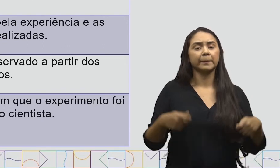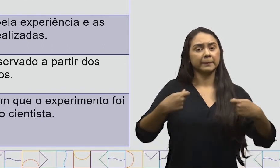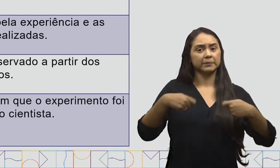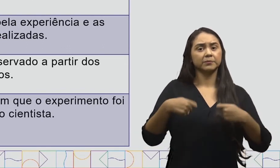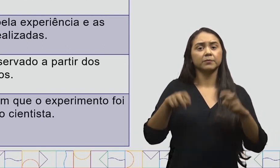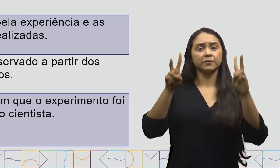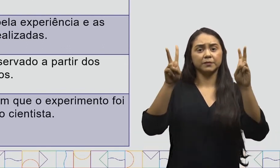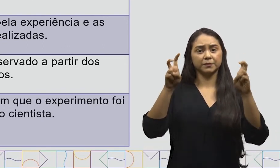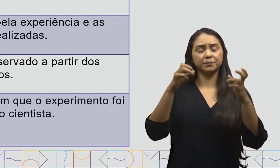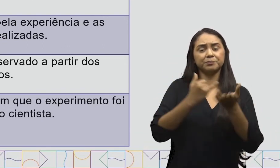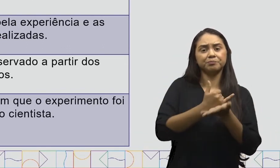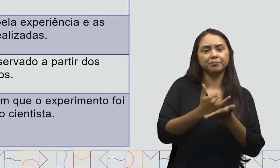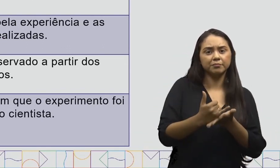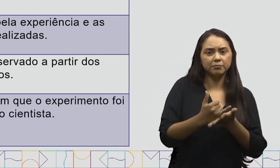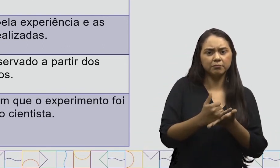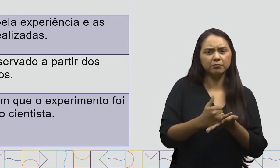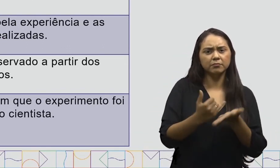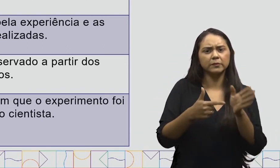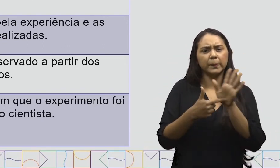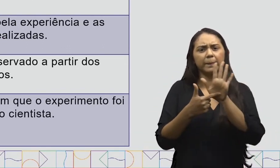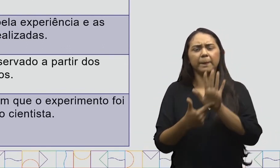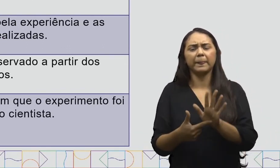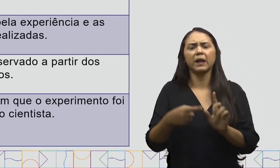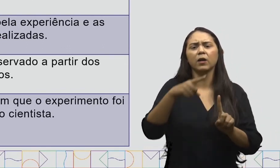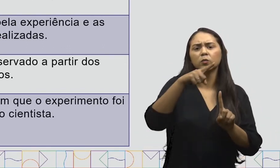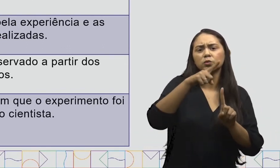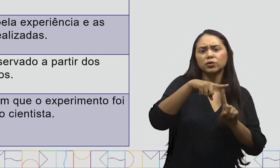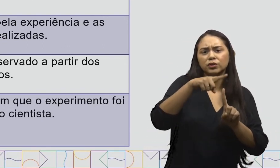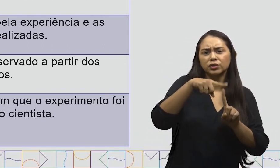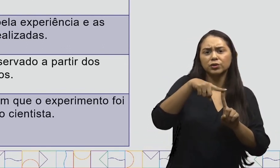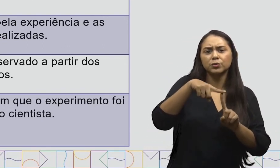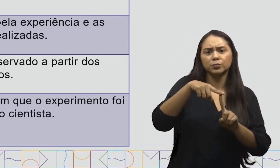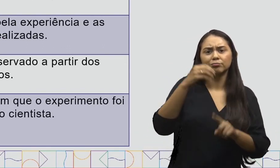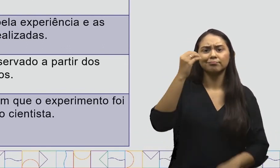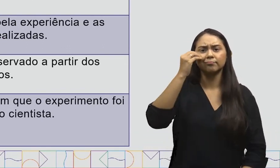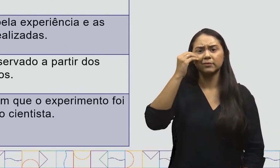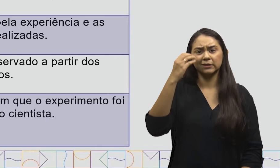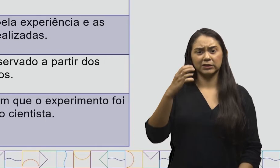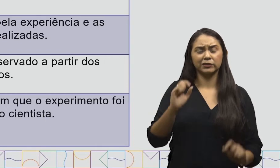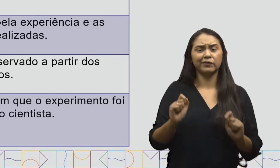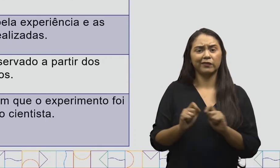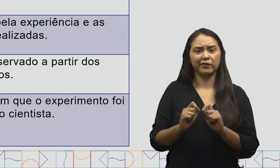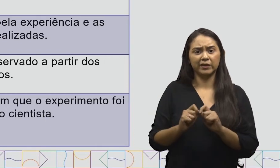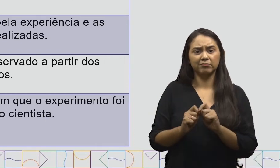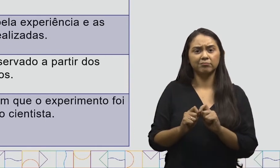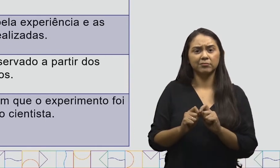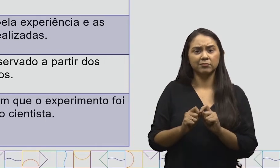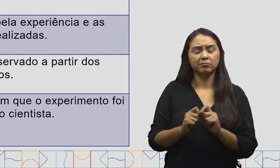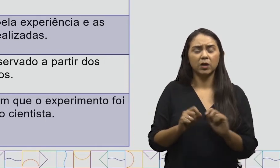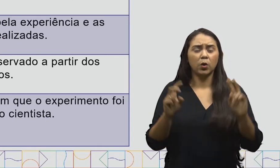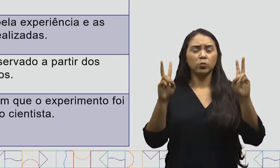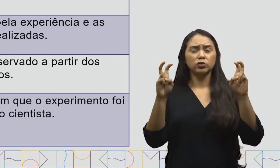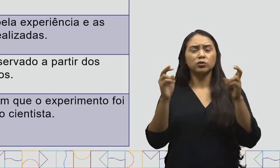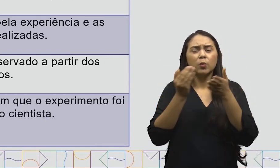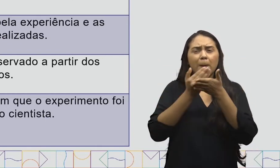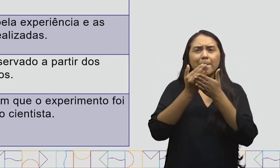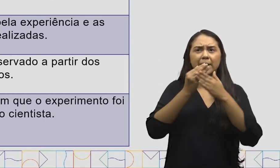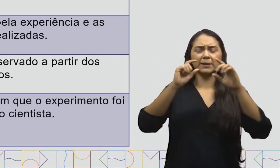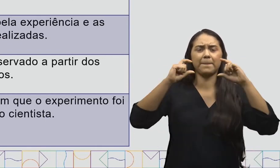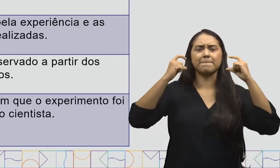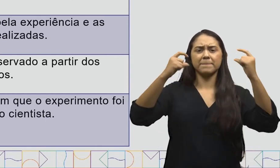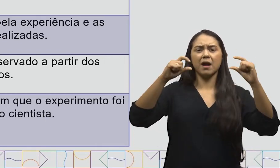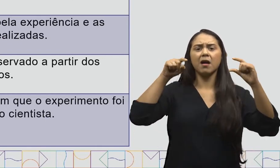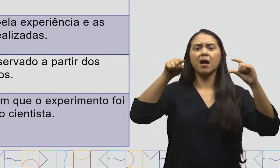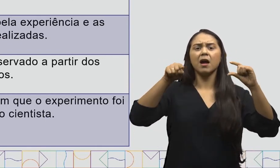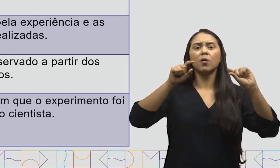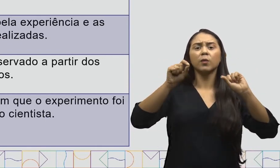Título e introdução. Apresentam um tipo de experimento científico feito. O título aparece no início do texto e